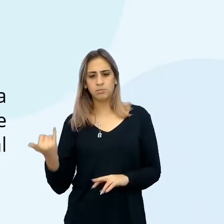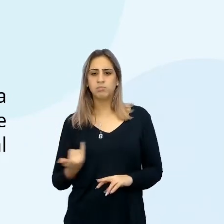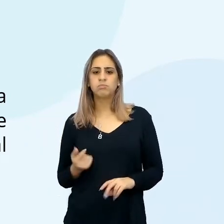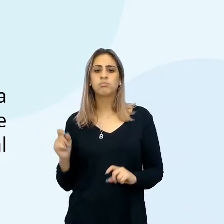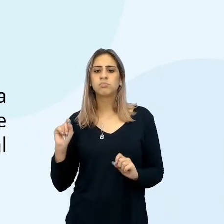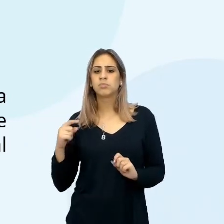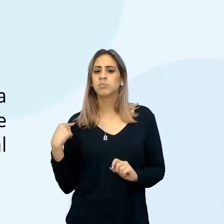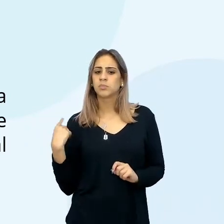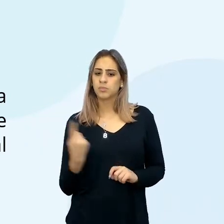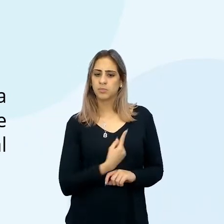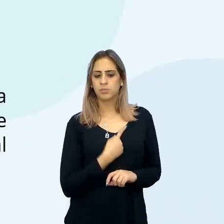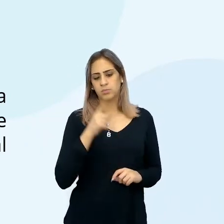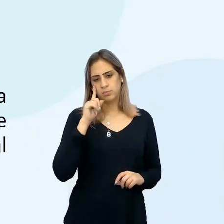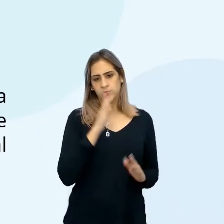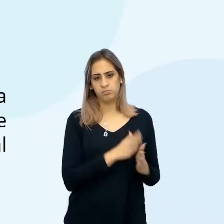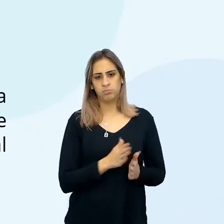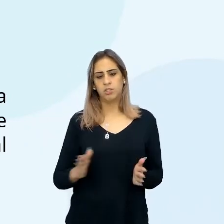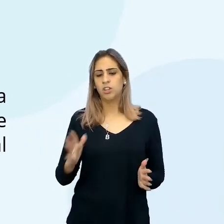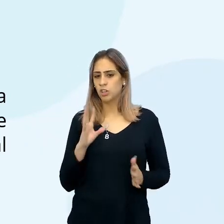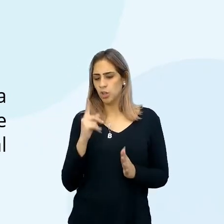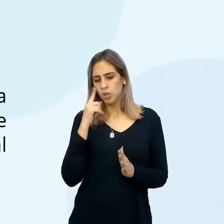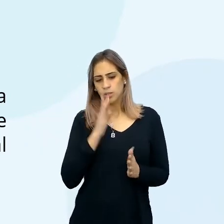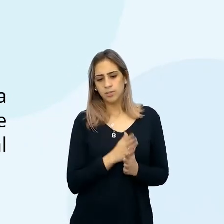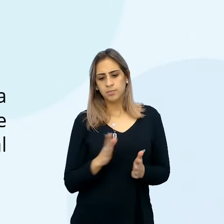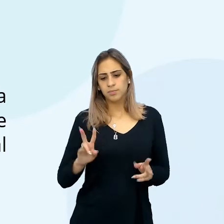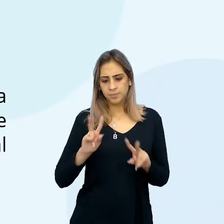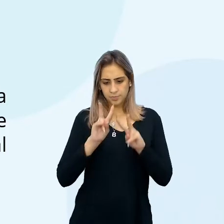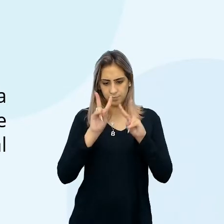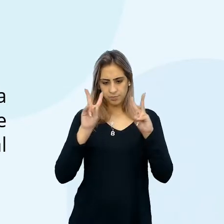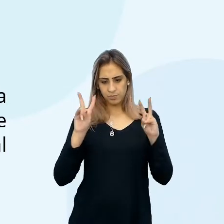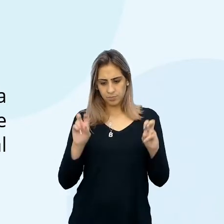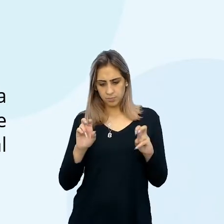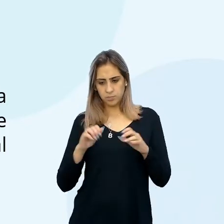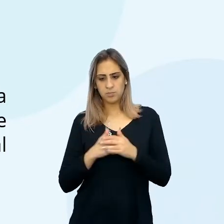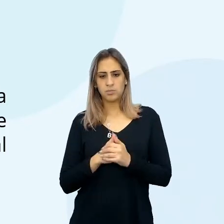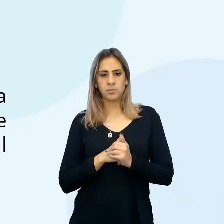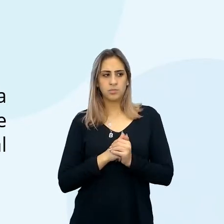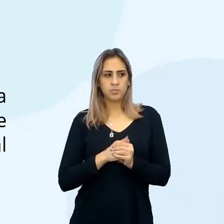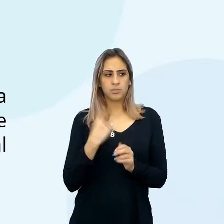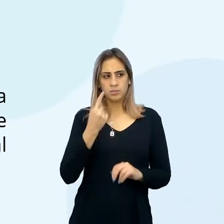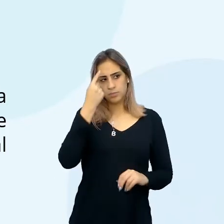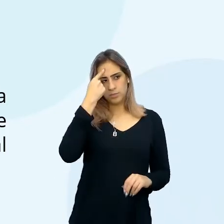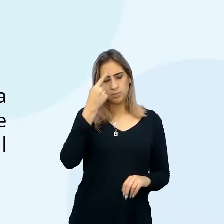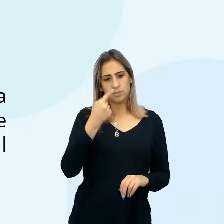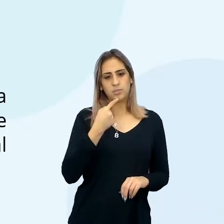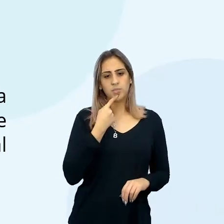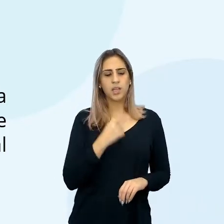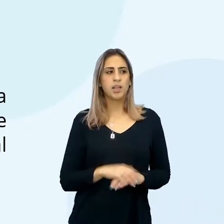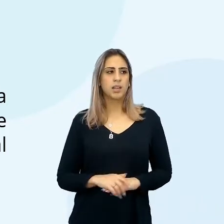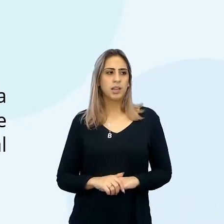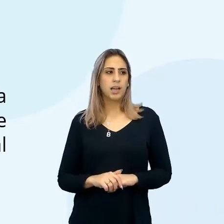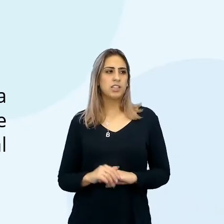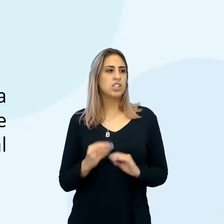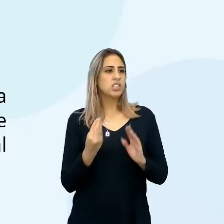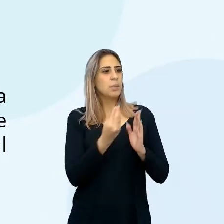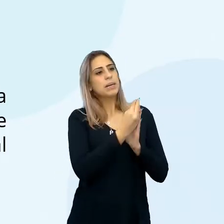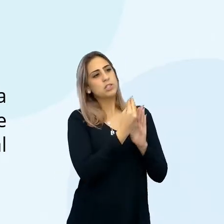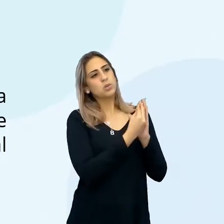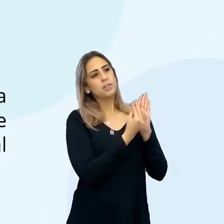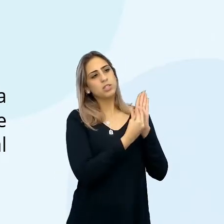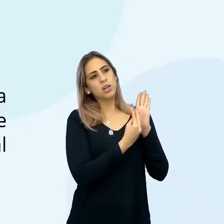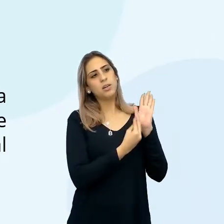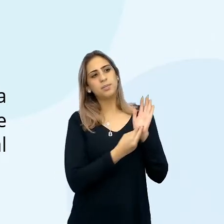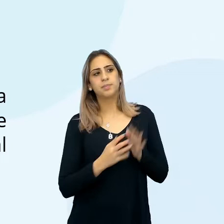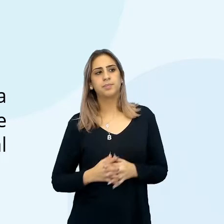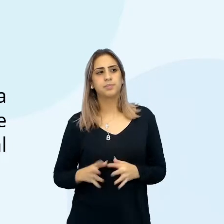sobre o nosso cotidiano, tudo isso diz sobre o nosso perfil enquanto indivíduos, e tudo isso